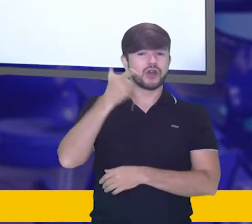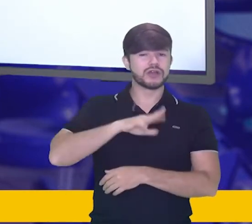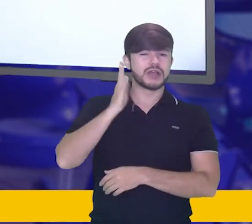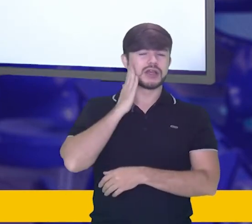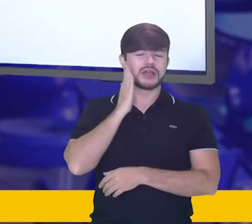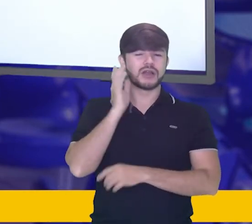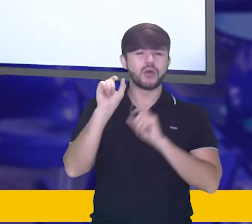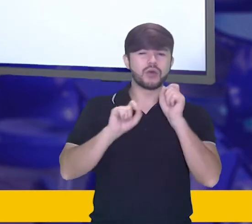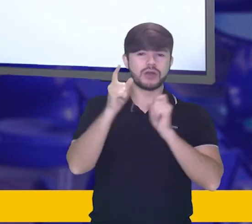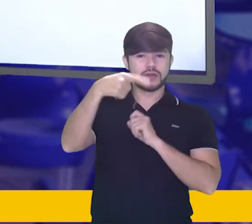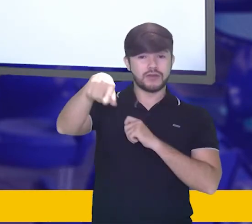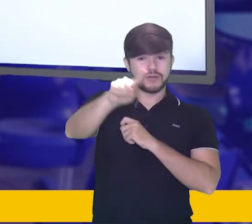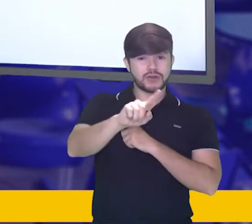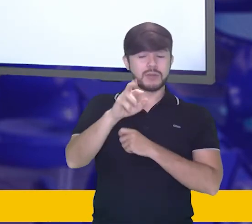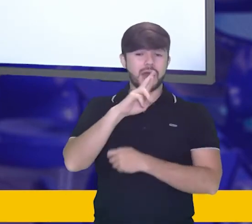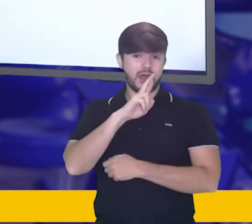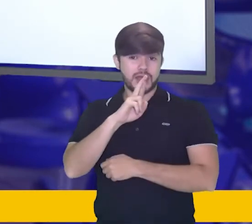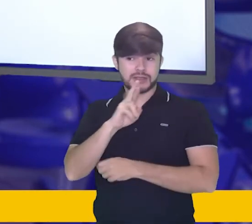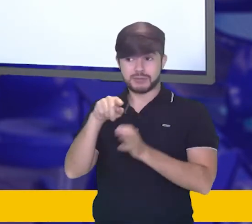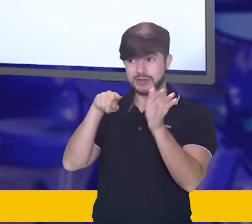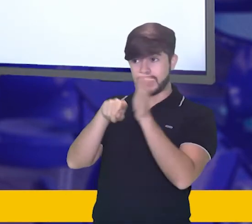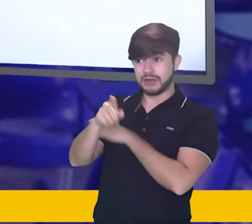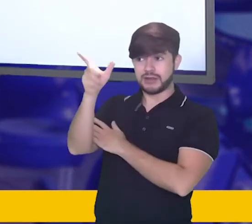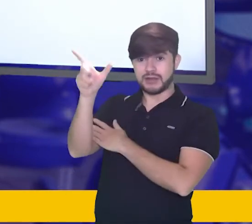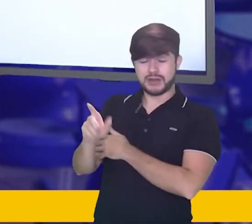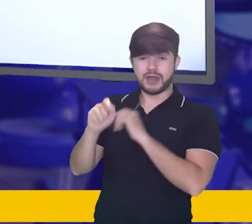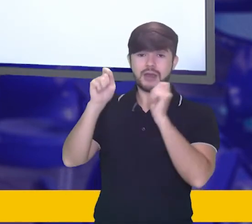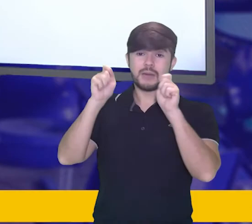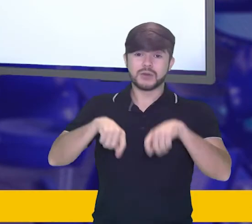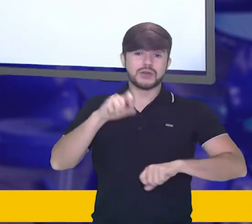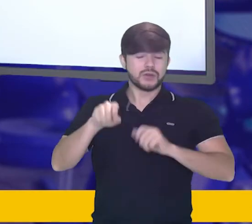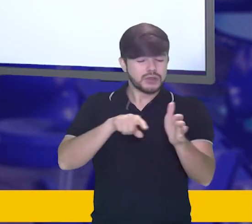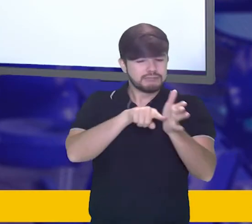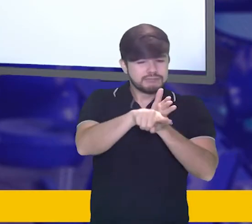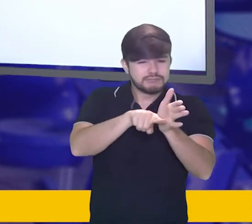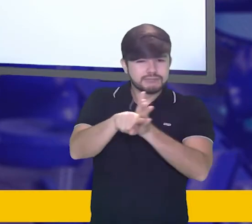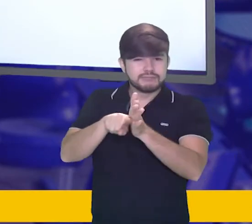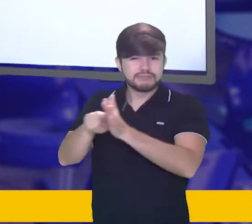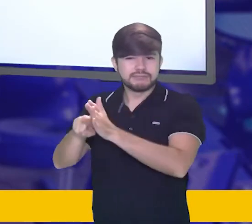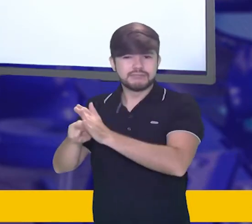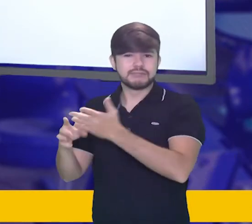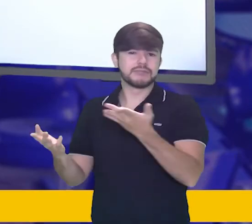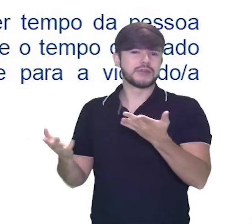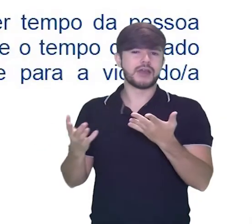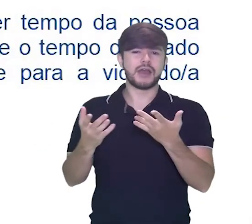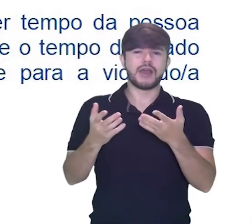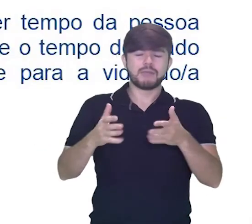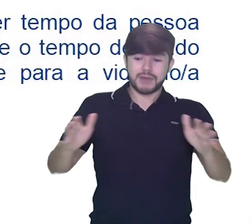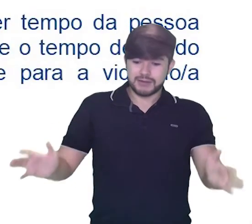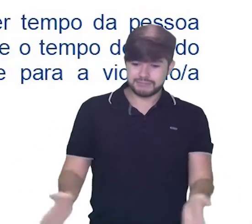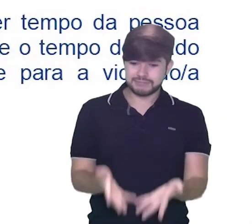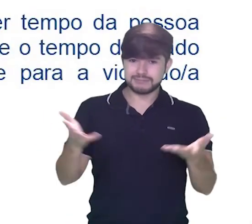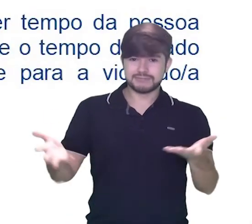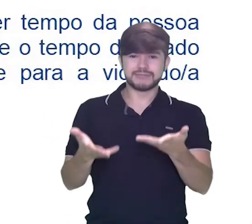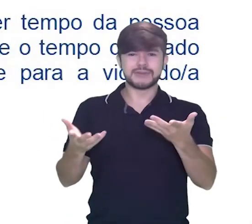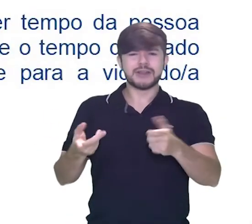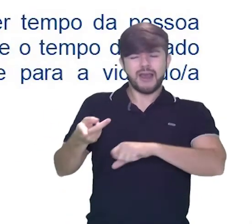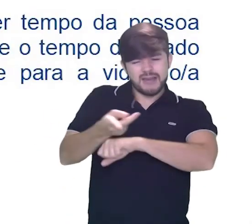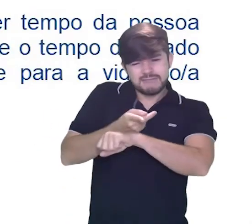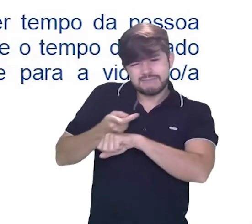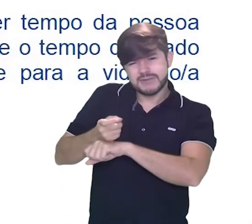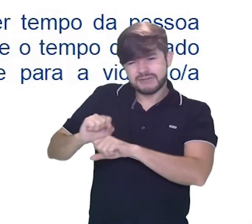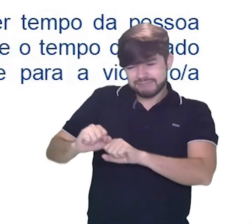Com isso, a gente pode entender que você, estudante, para responder essa questão, pode conseguir fazer uma pesquisa feita